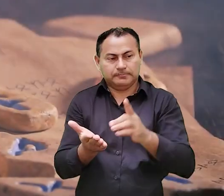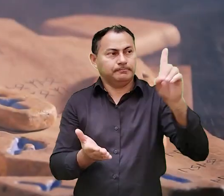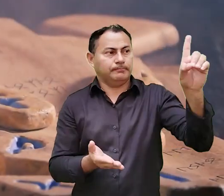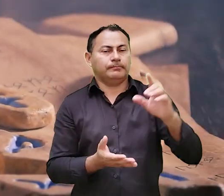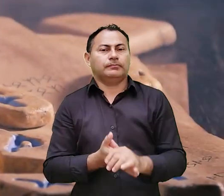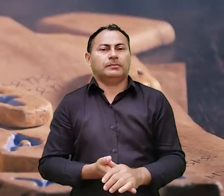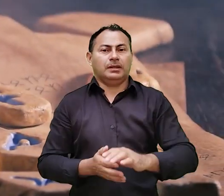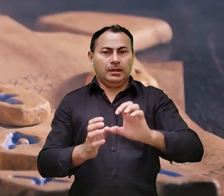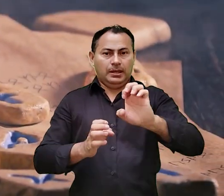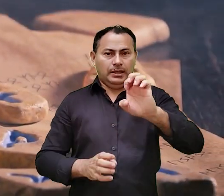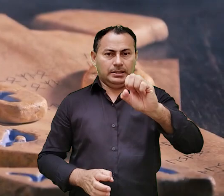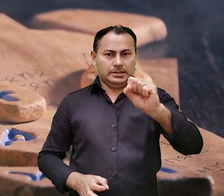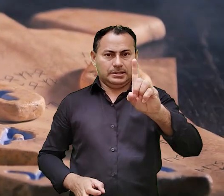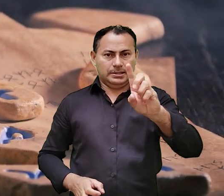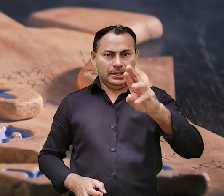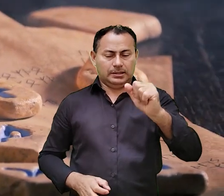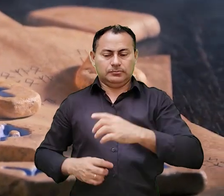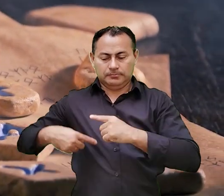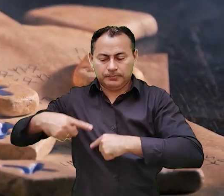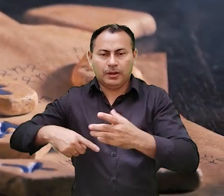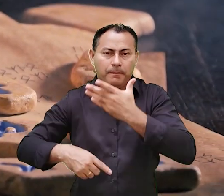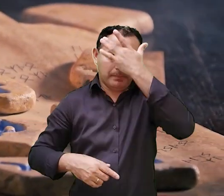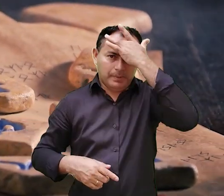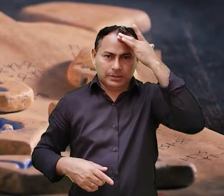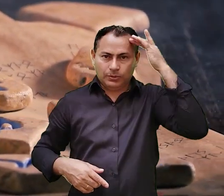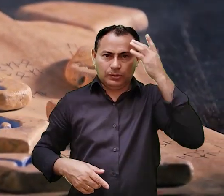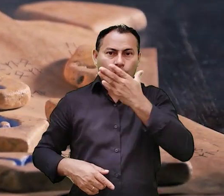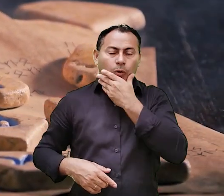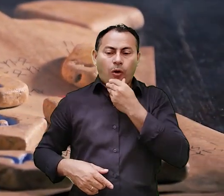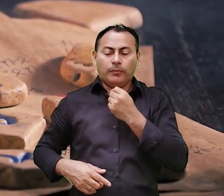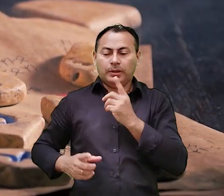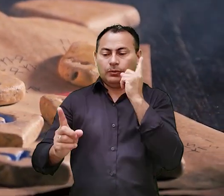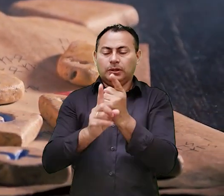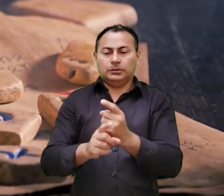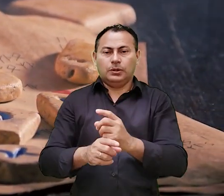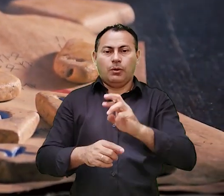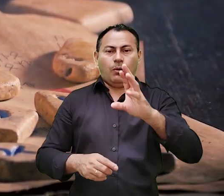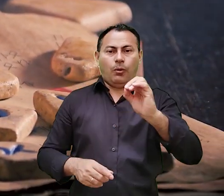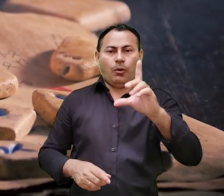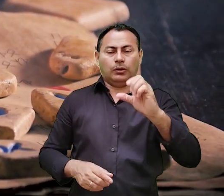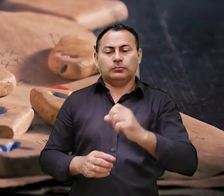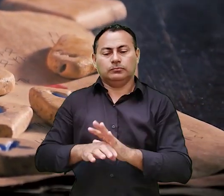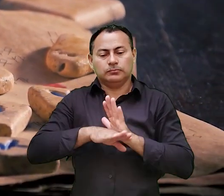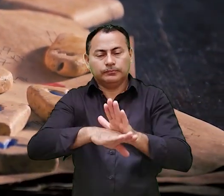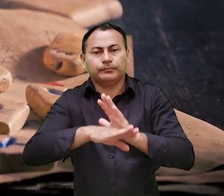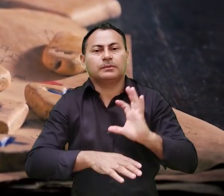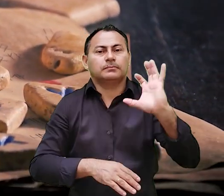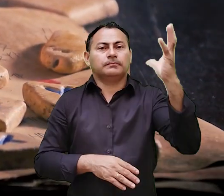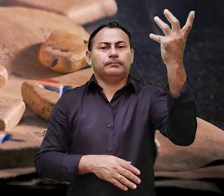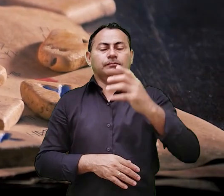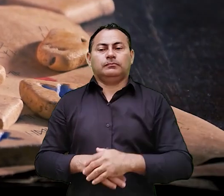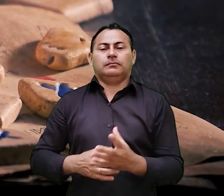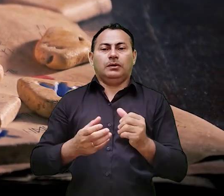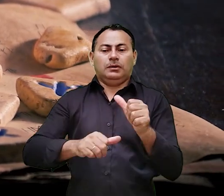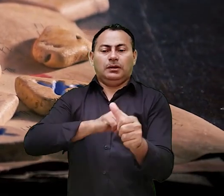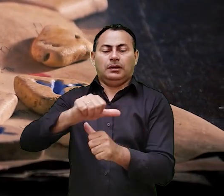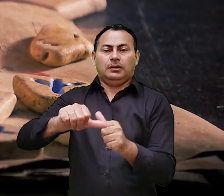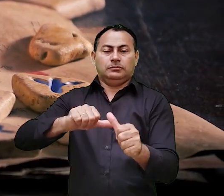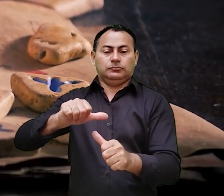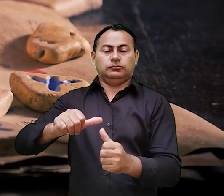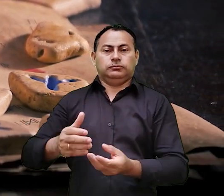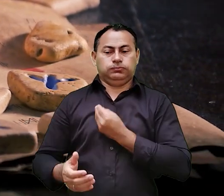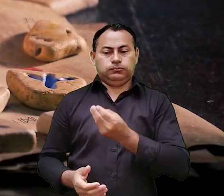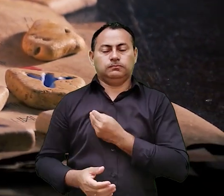Escrituras. Esdras era descendente de um dos homens que encontraram esses rolos e colaborou para que acontecesse um